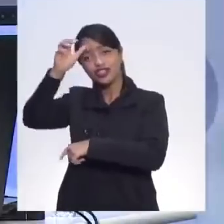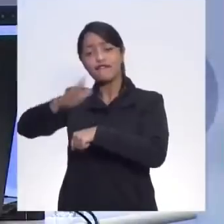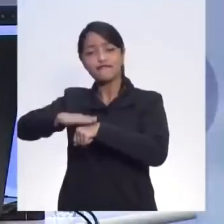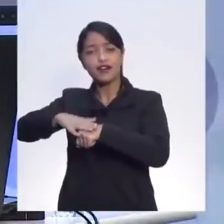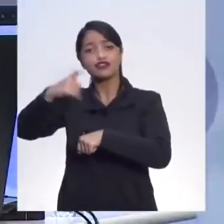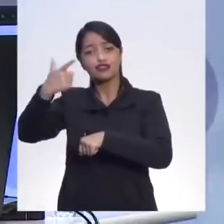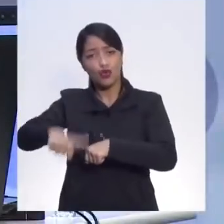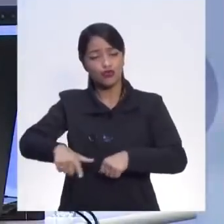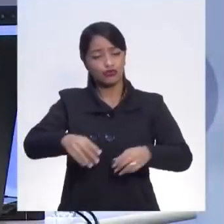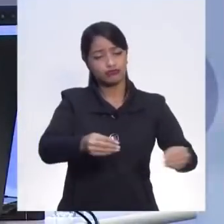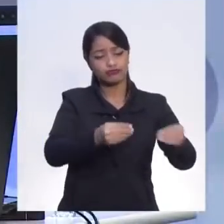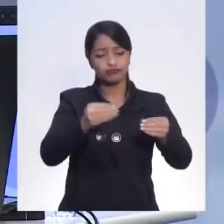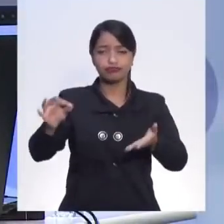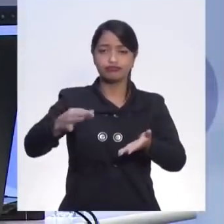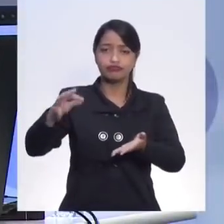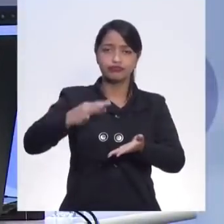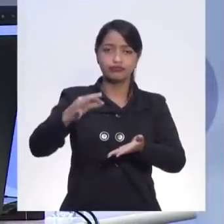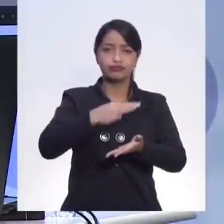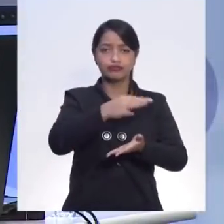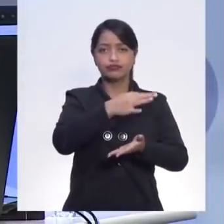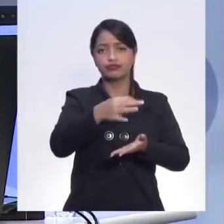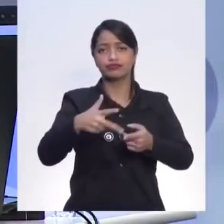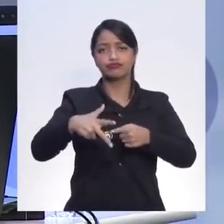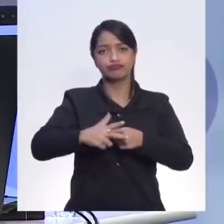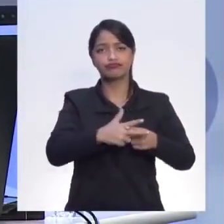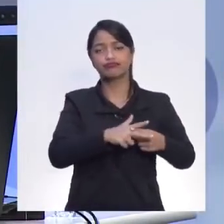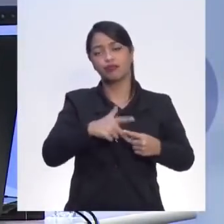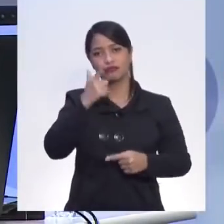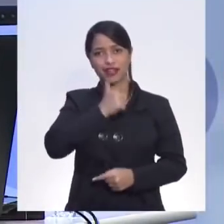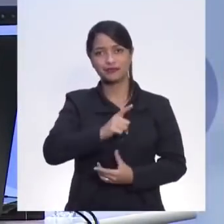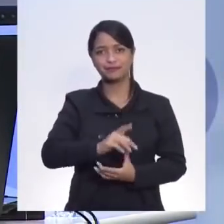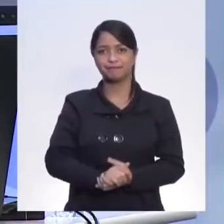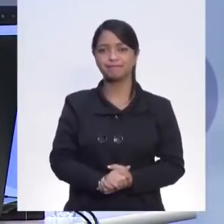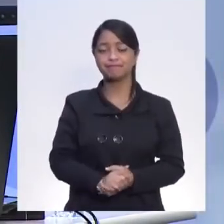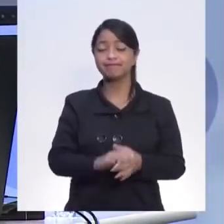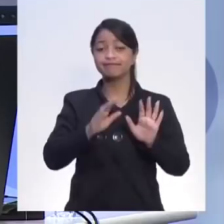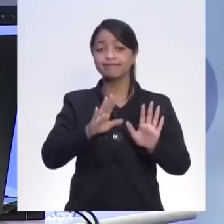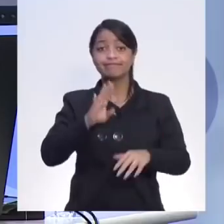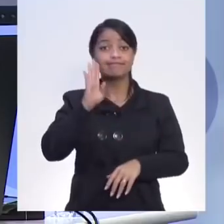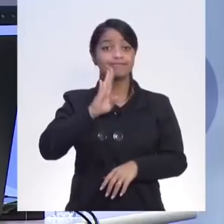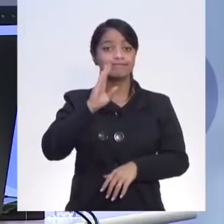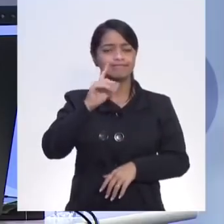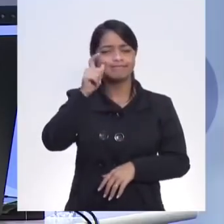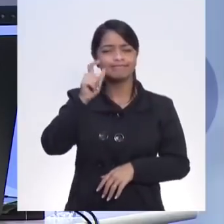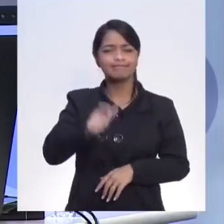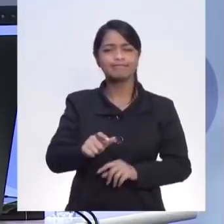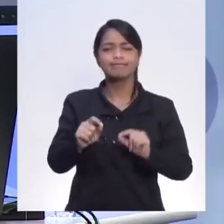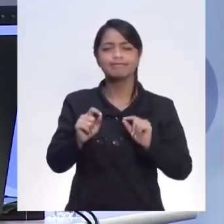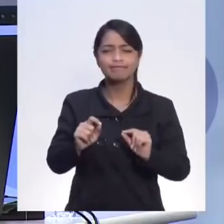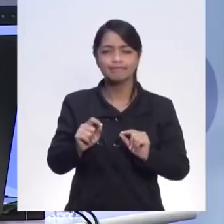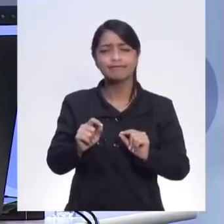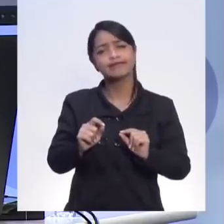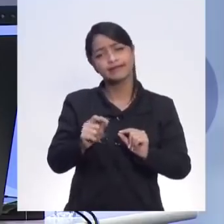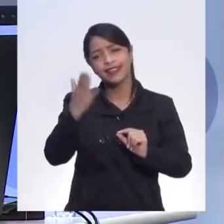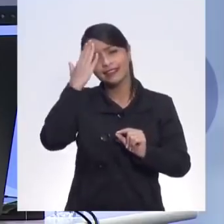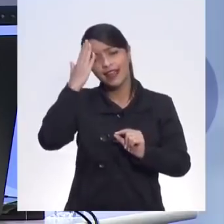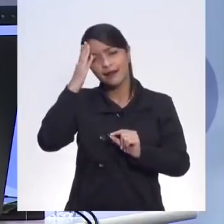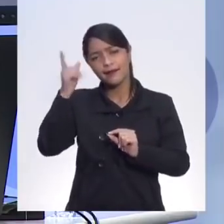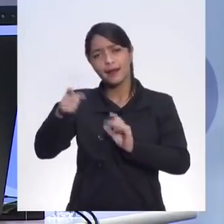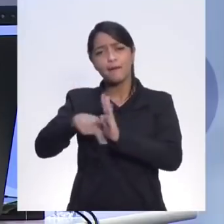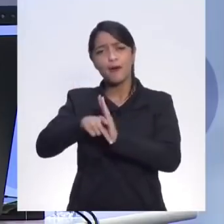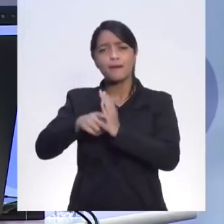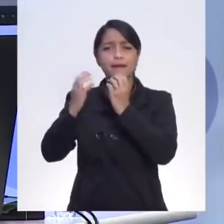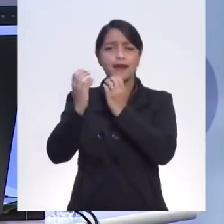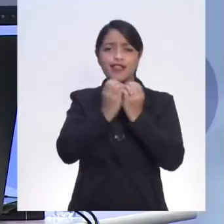linha, agulha, consertaria de alguma forma. Agora, o legal que muitos colocaram aí, por ele ser um sabugo de milho, então já é bastante